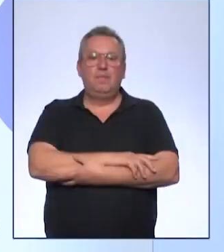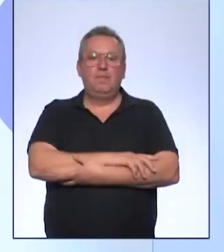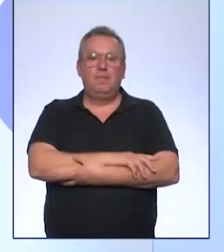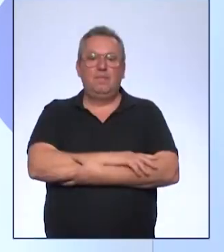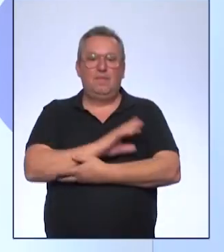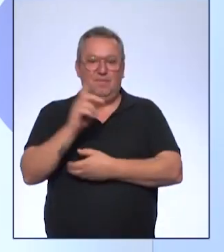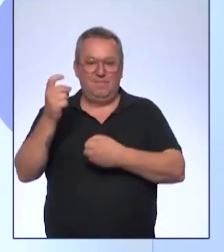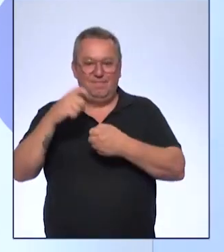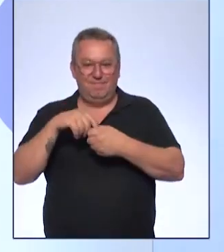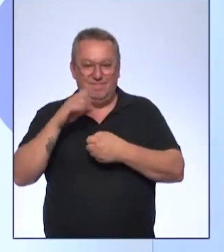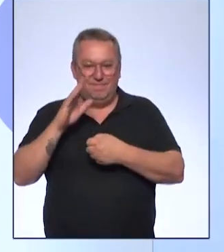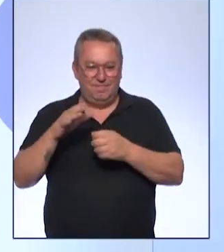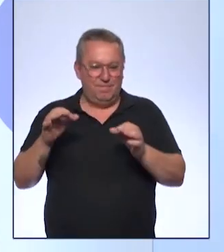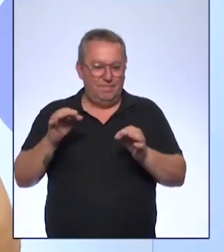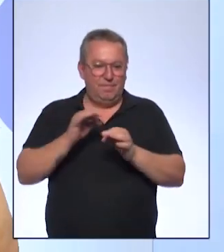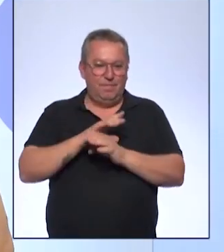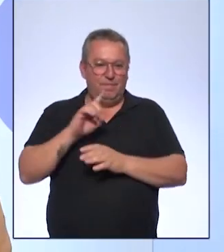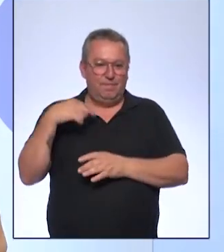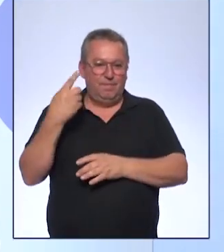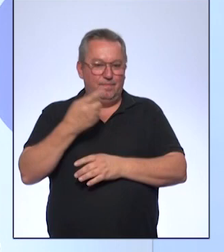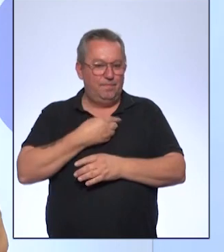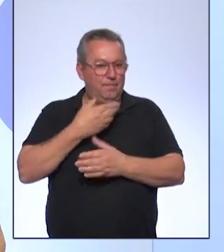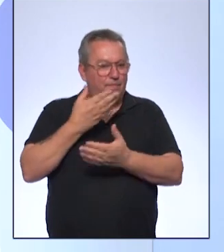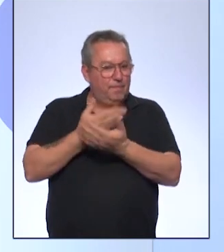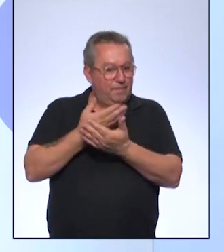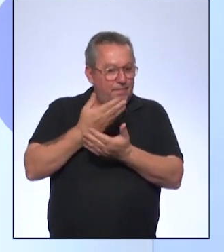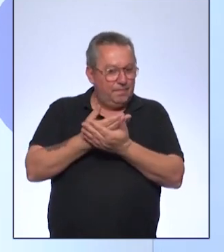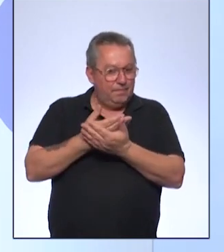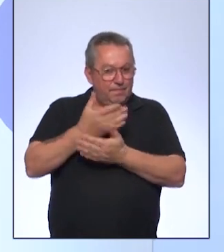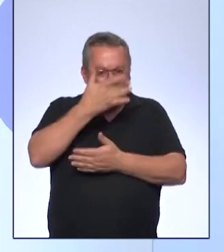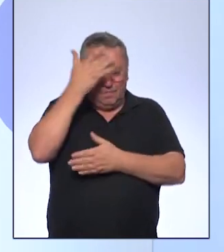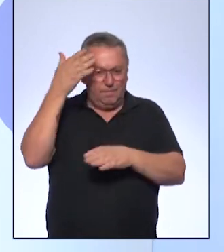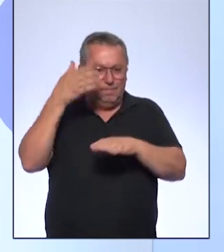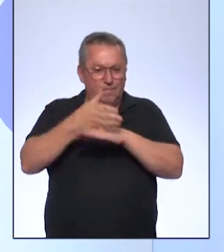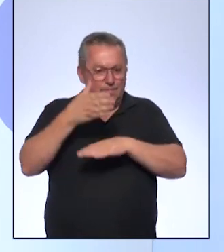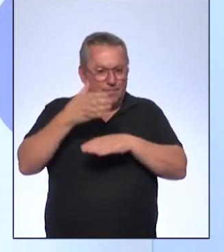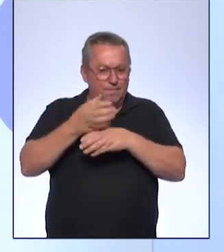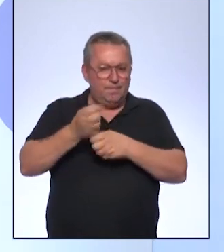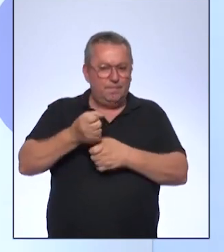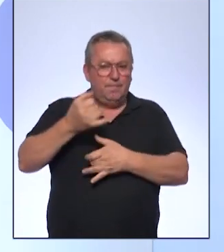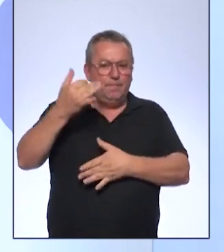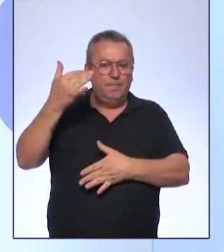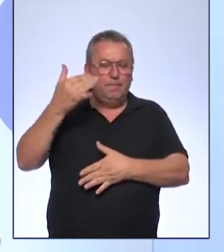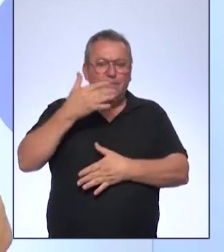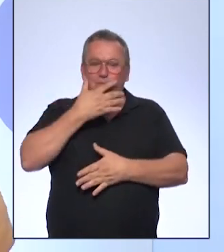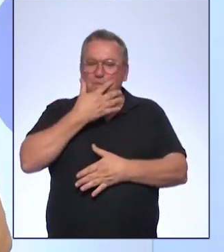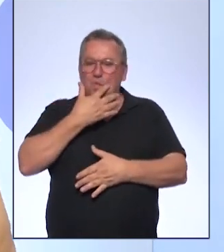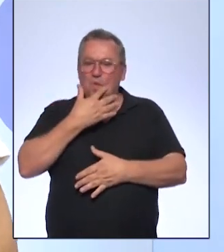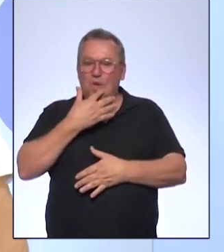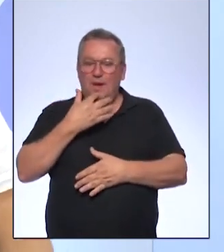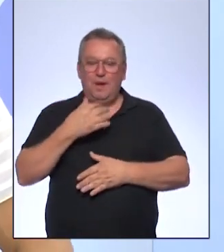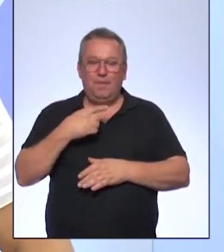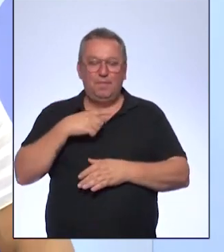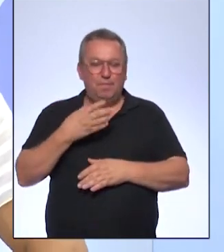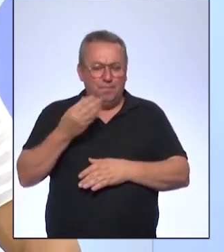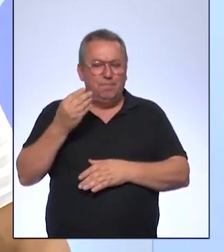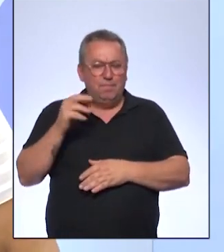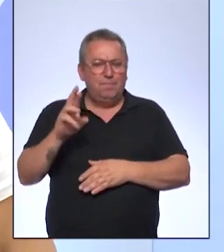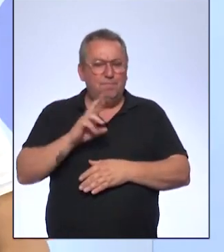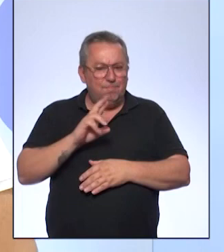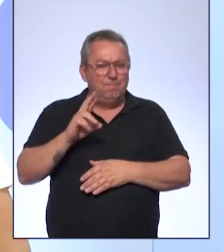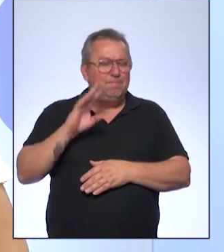Olá, retornamos aqui para a nossa aula, pessoal participando bastante, com bastante